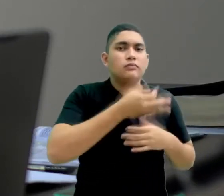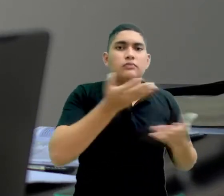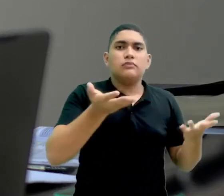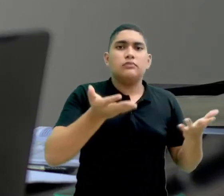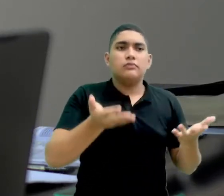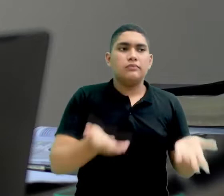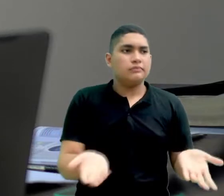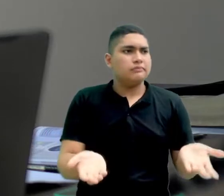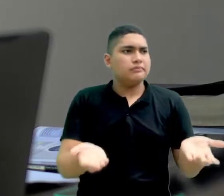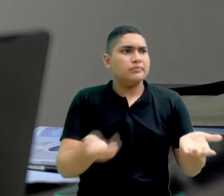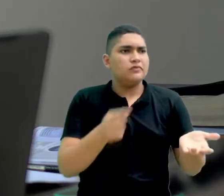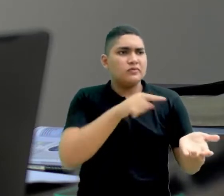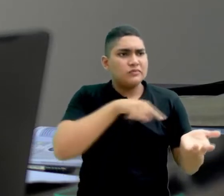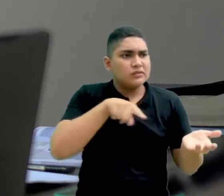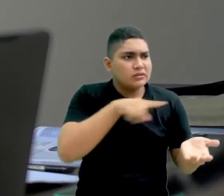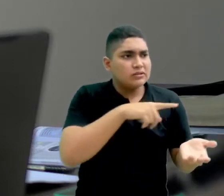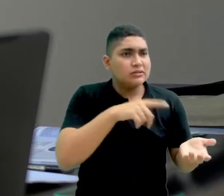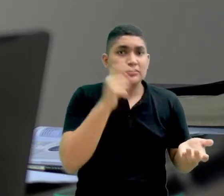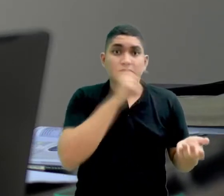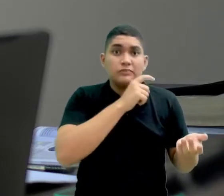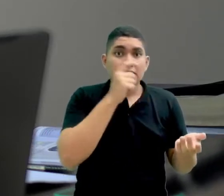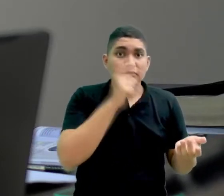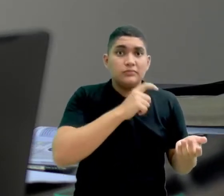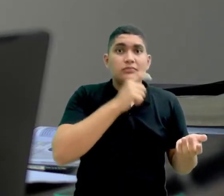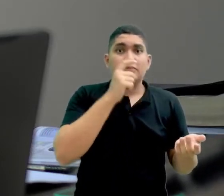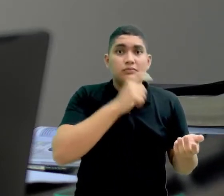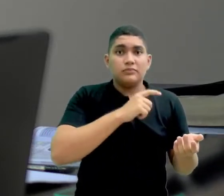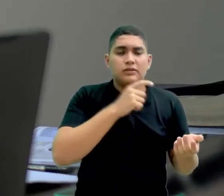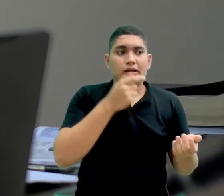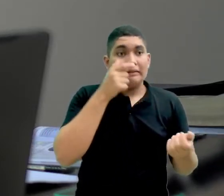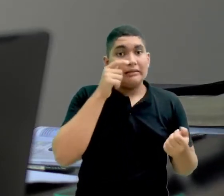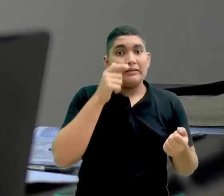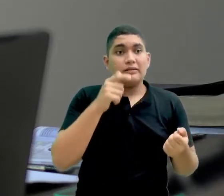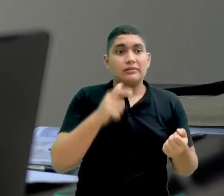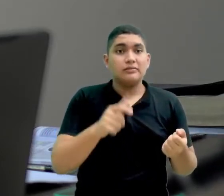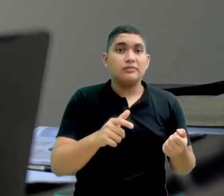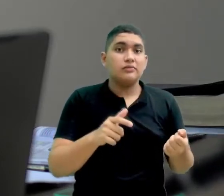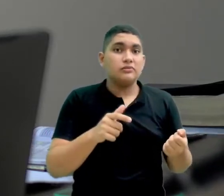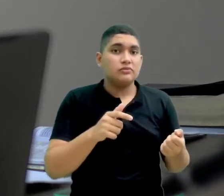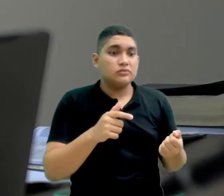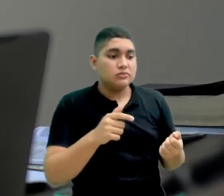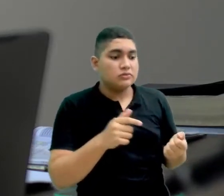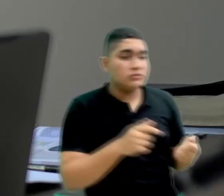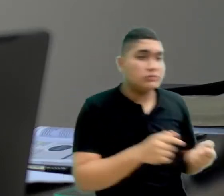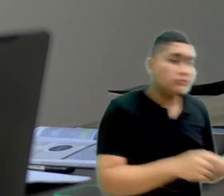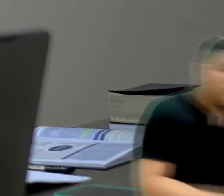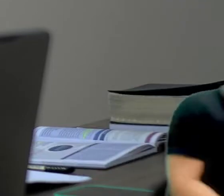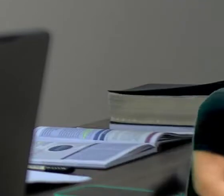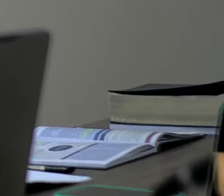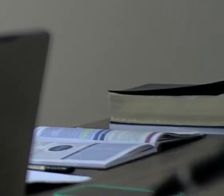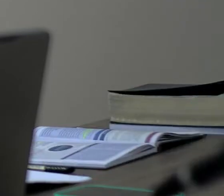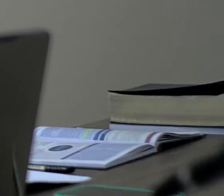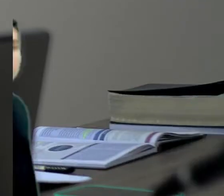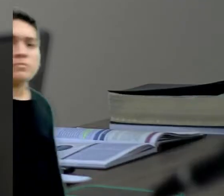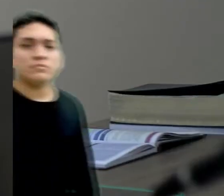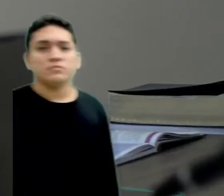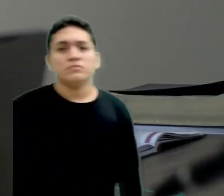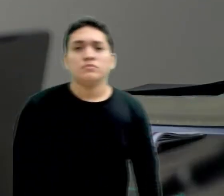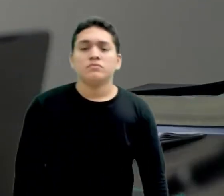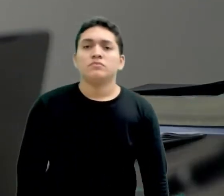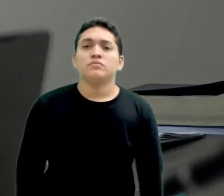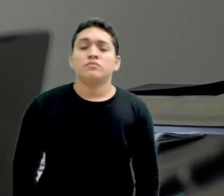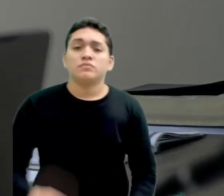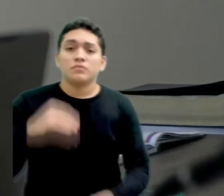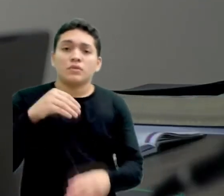mostrar algo que não é, né? É muito interessante isso. E indo para essa questão da essência, né, daquilo que está dentro